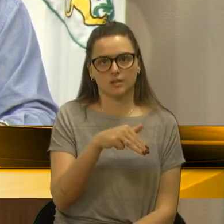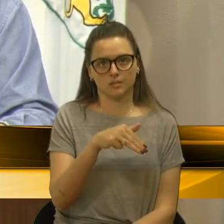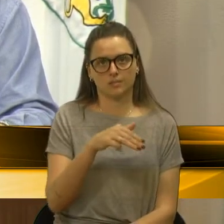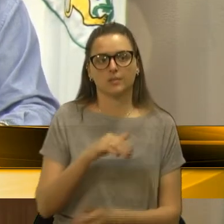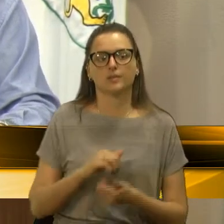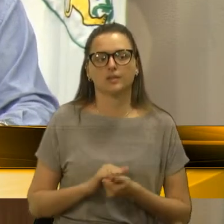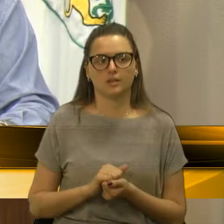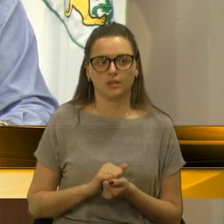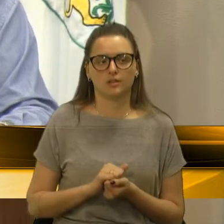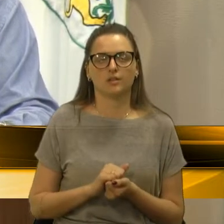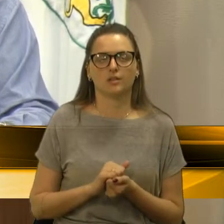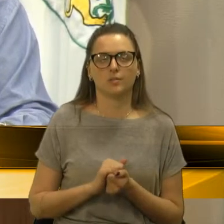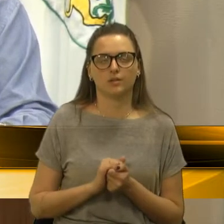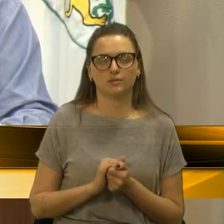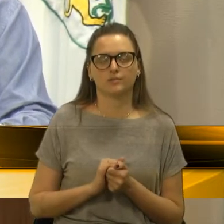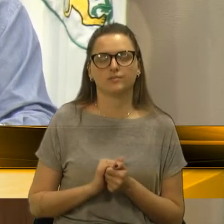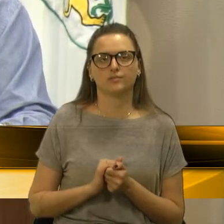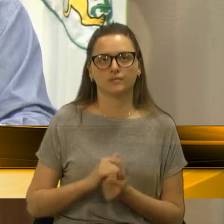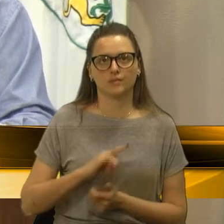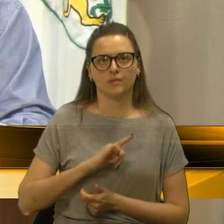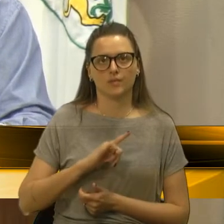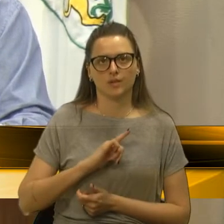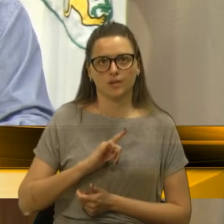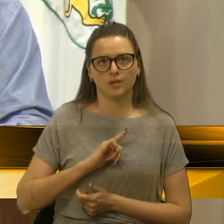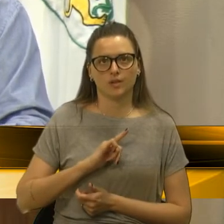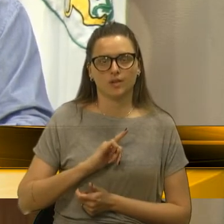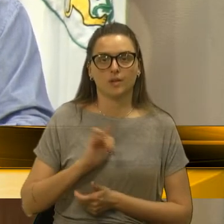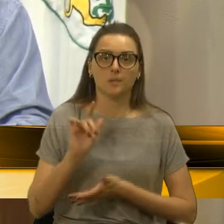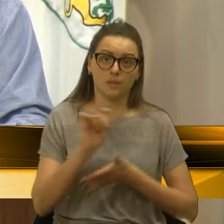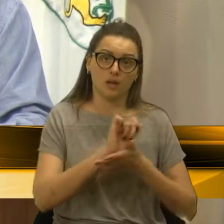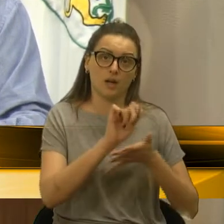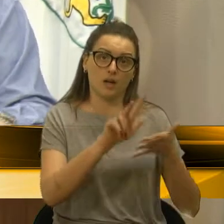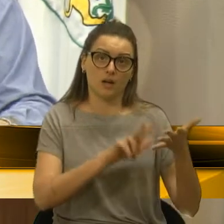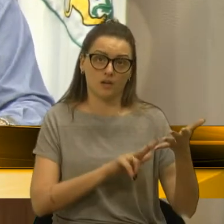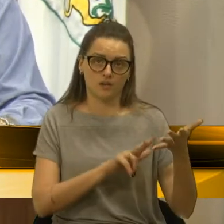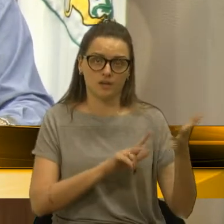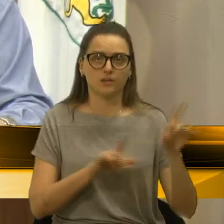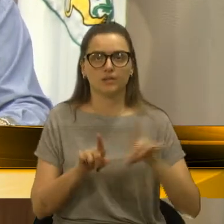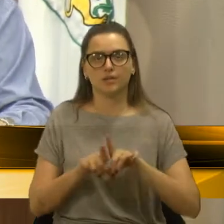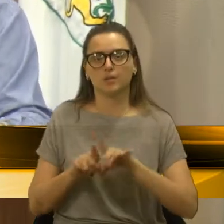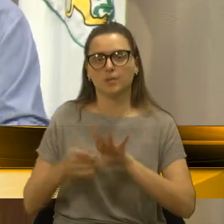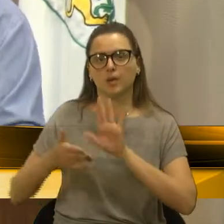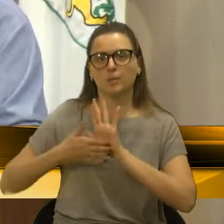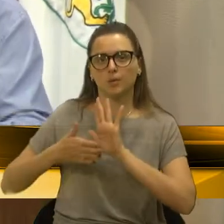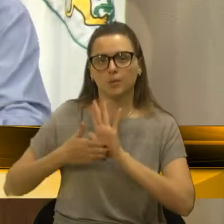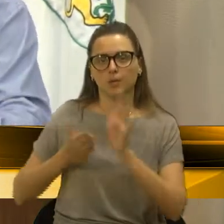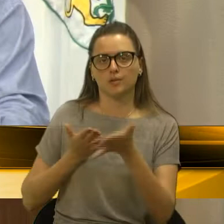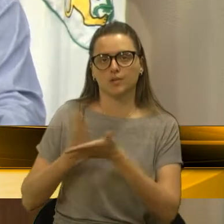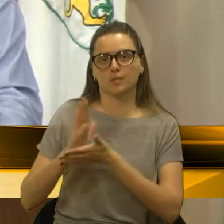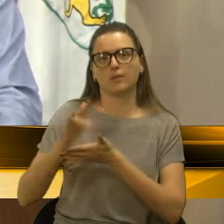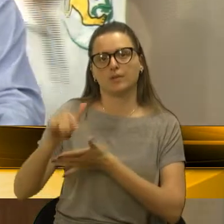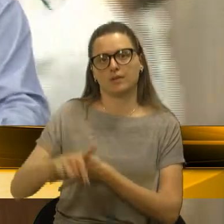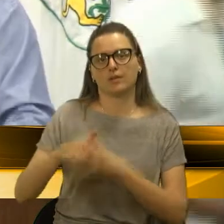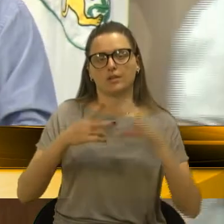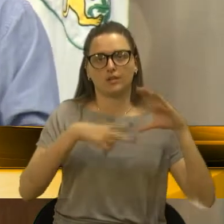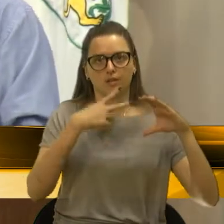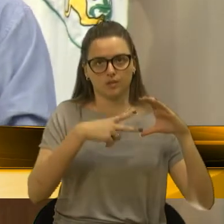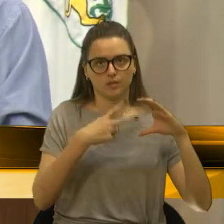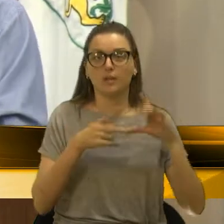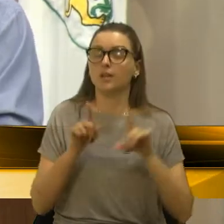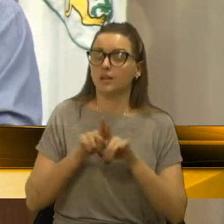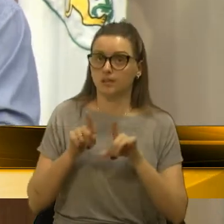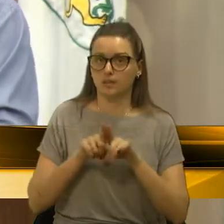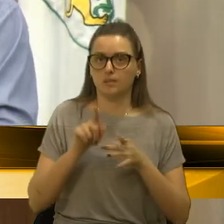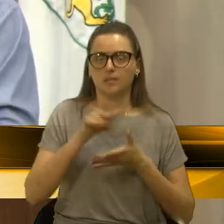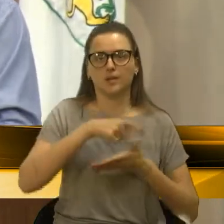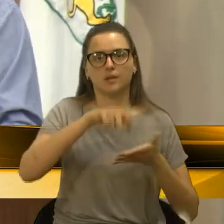uma reunião à tarde, às 15 horas, para análise da proposta aprovada nessa casa e encaminhada à